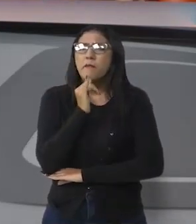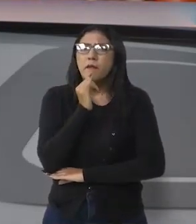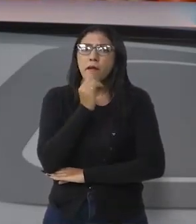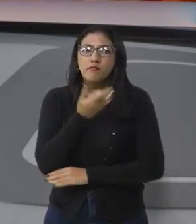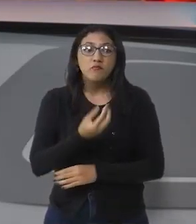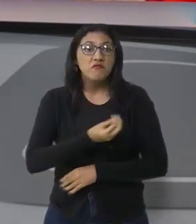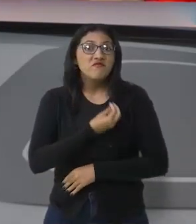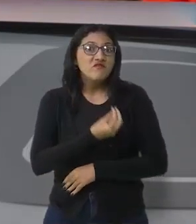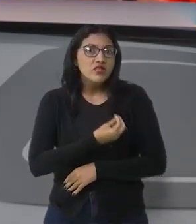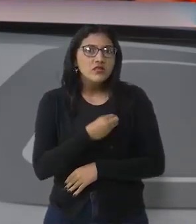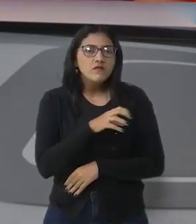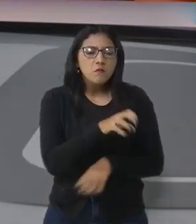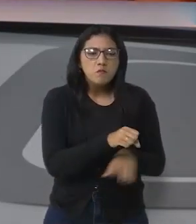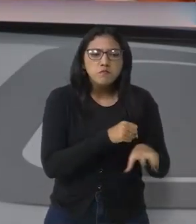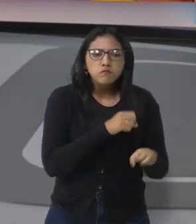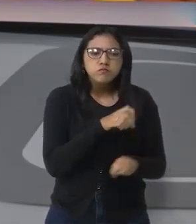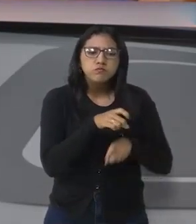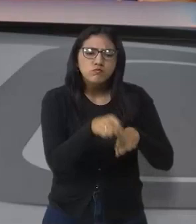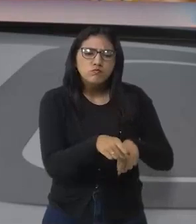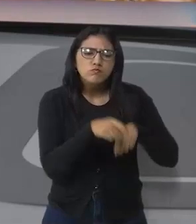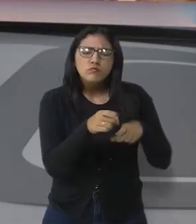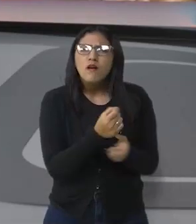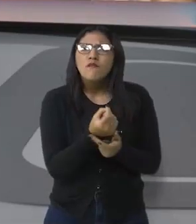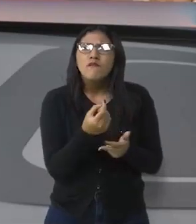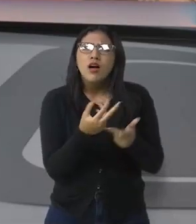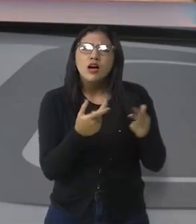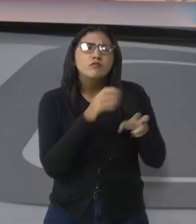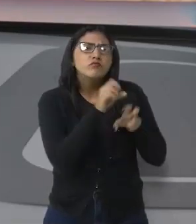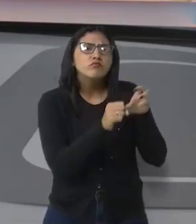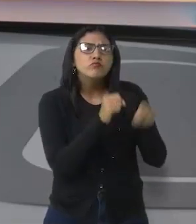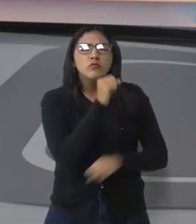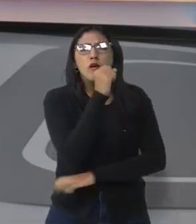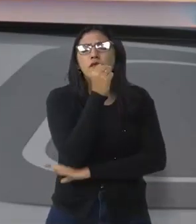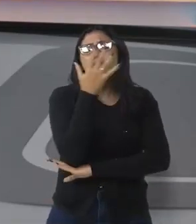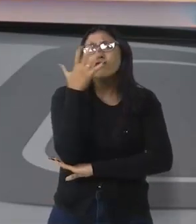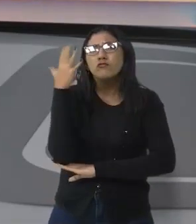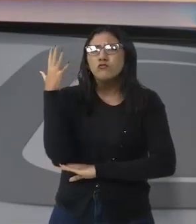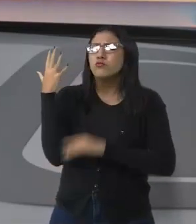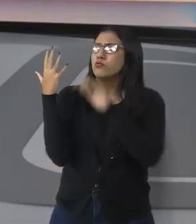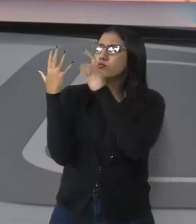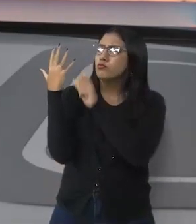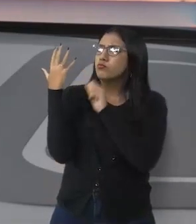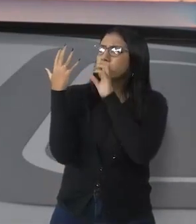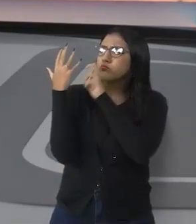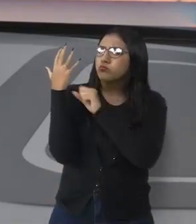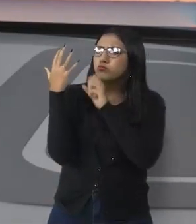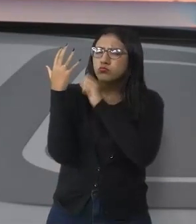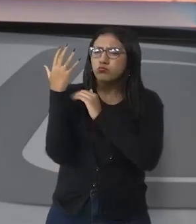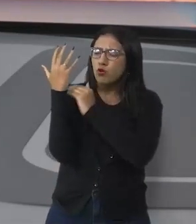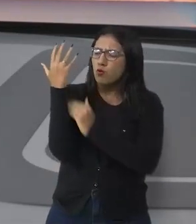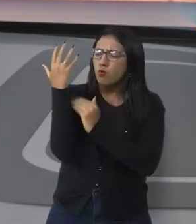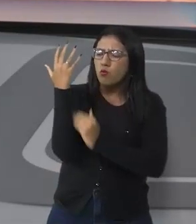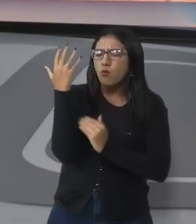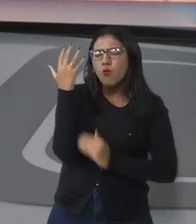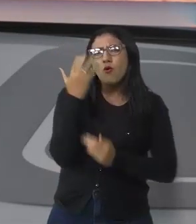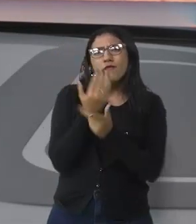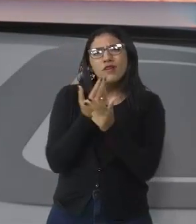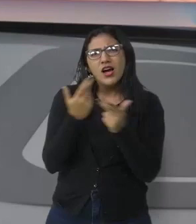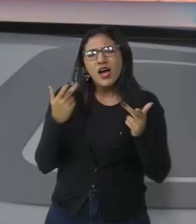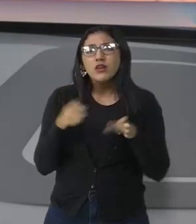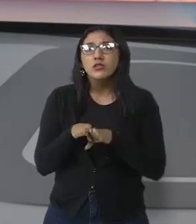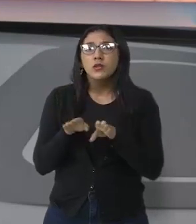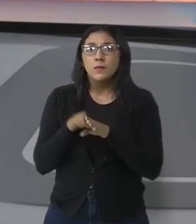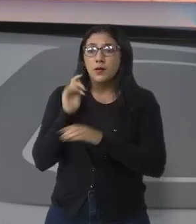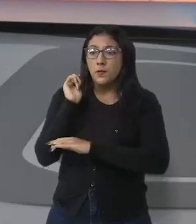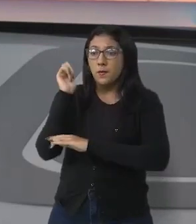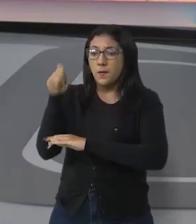sobrevivem dos recursos que a floresta nos dá. Então podem ser coletores, podem ser extrativistas, podem ser pescadores, até